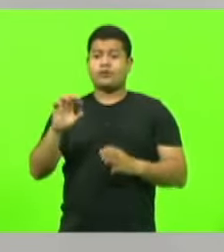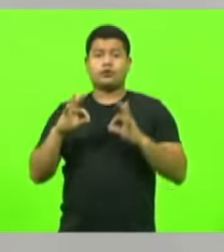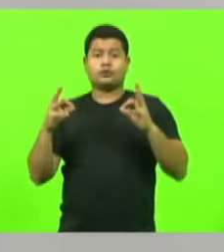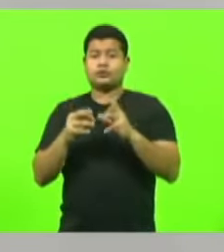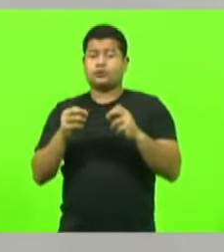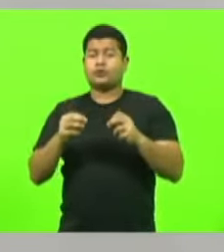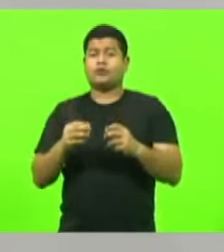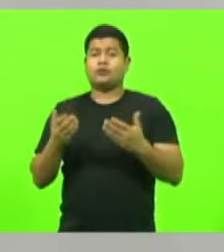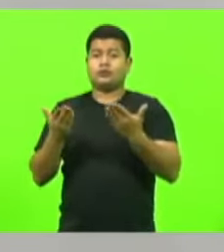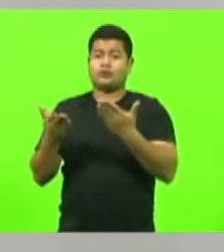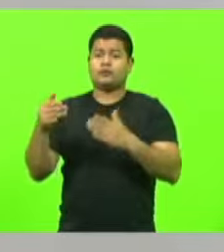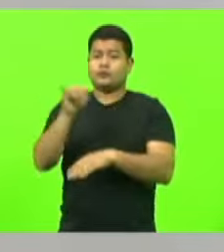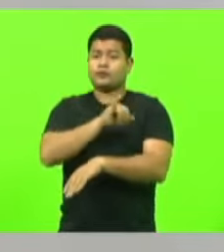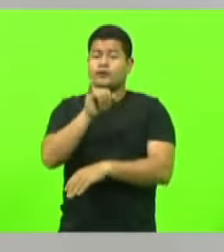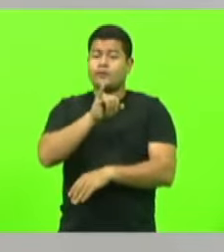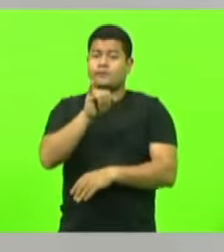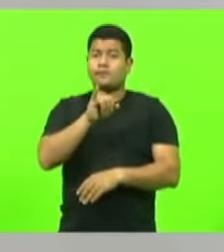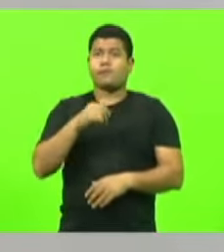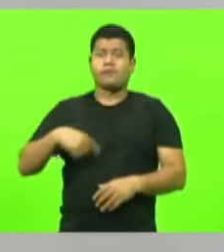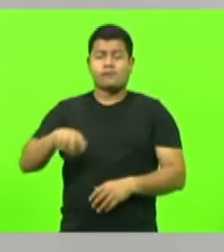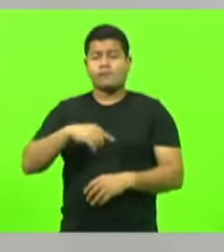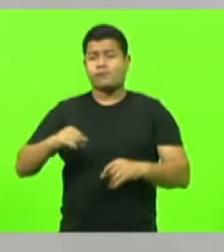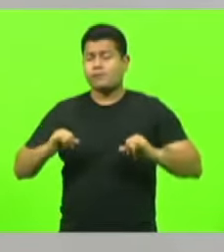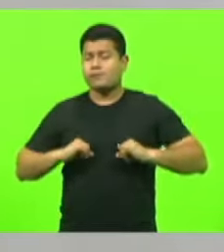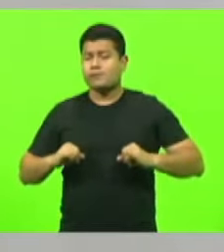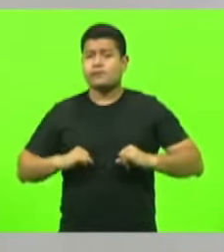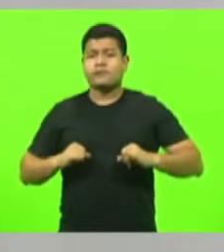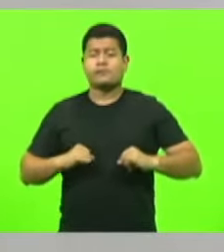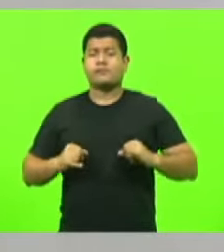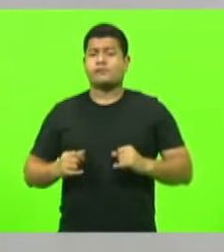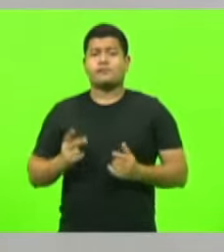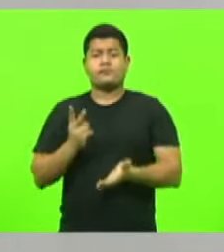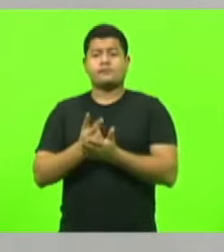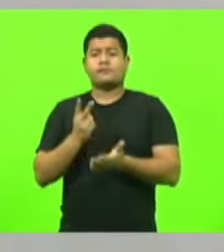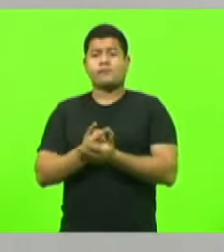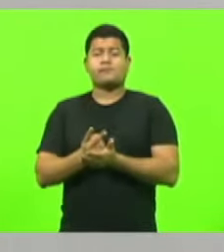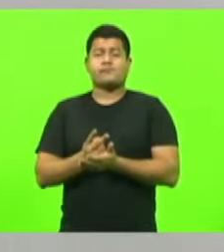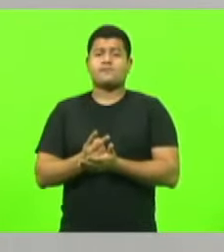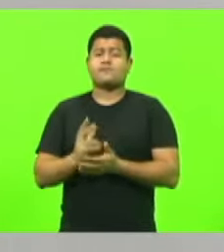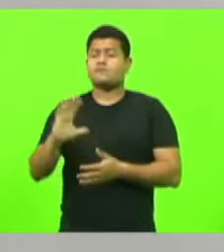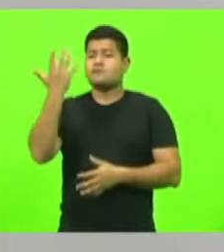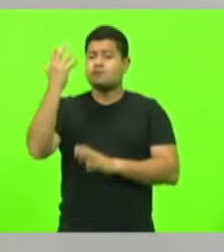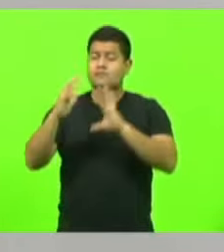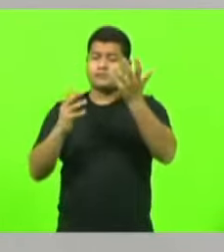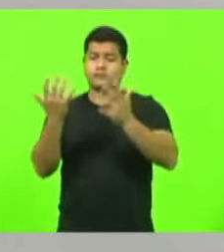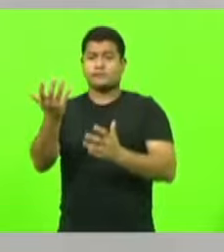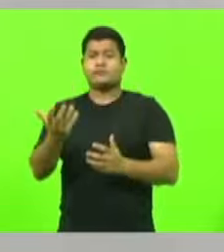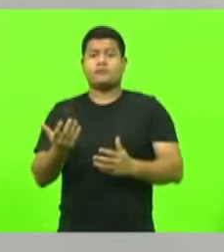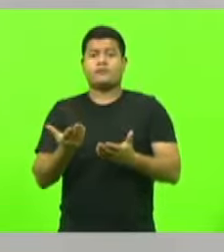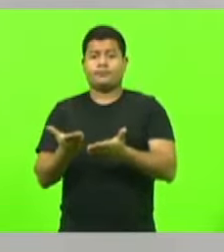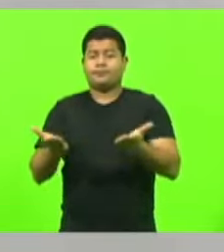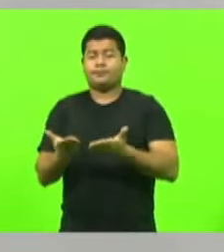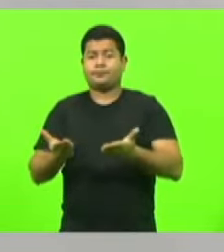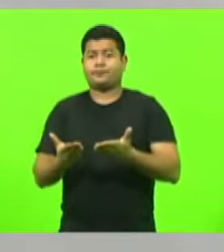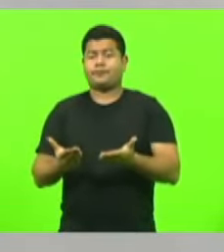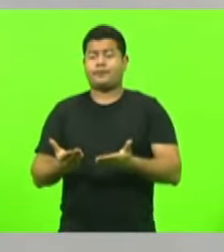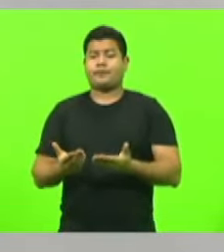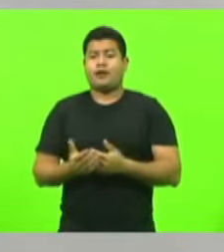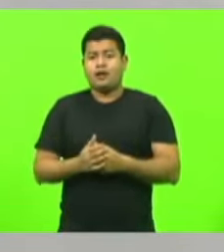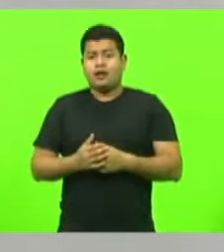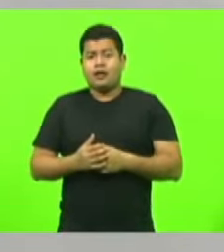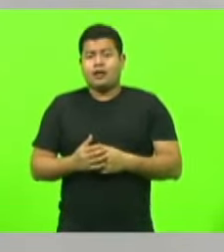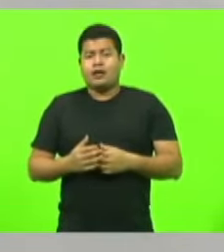Vale, sofremos lá periodicamente com catástrofes naturais e agora com a declaração de situação de emergência ou